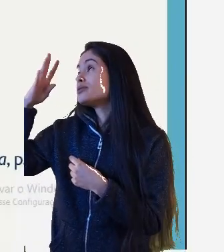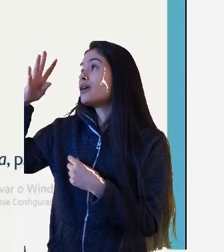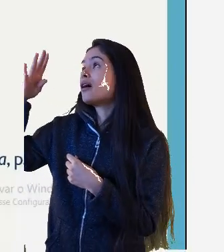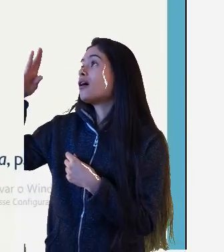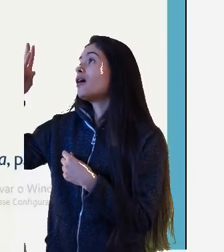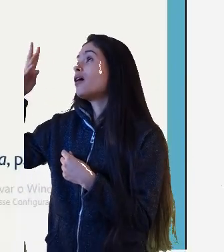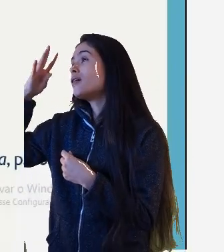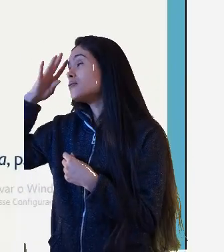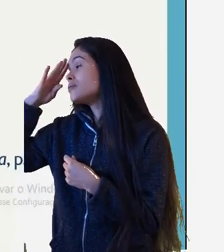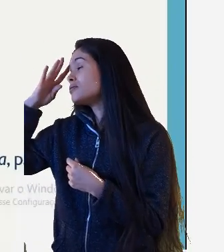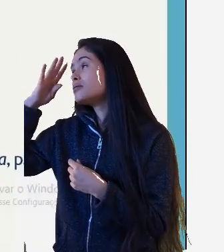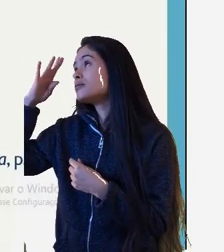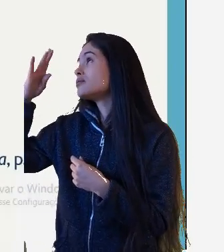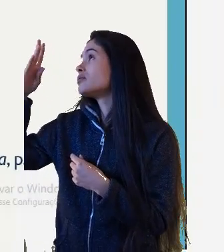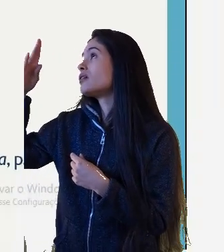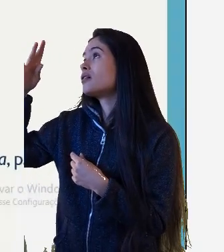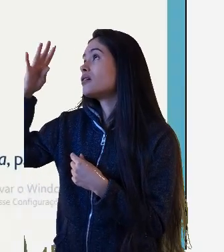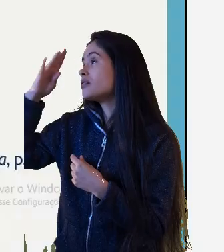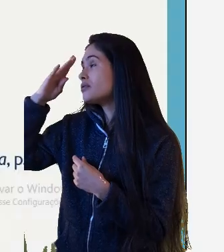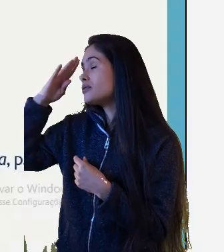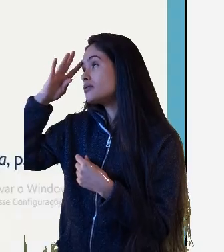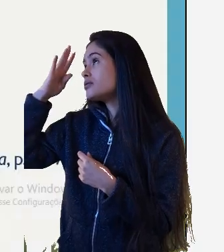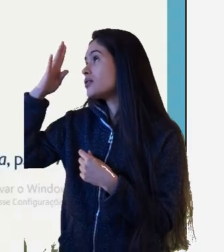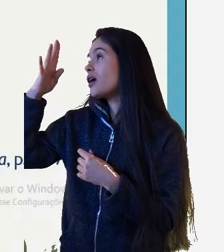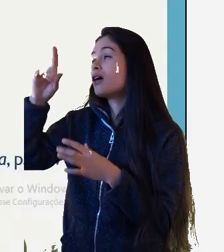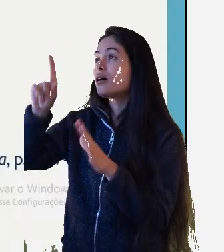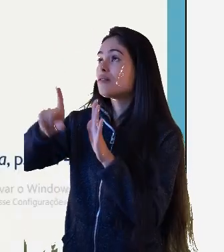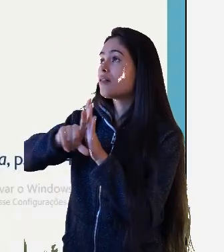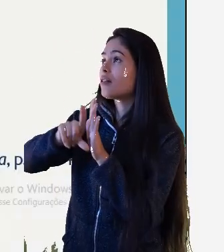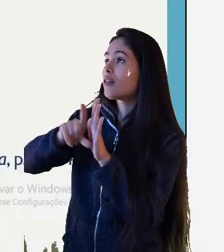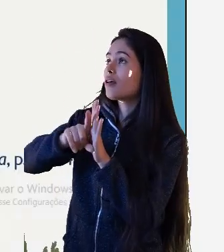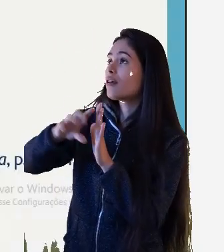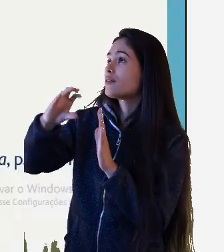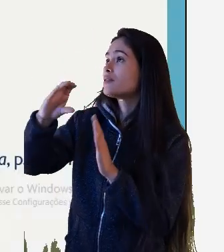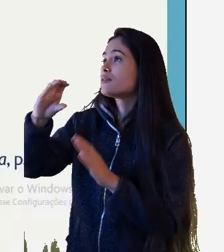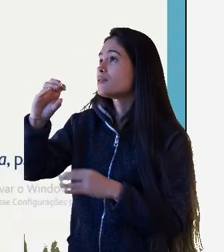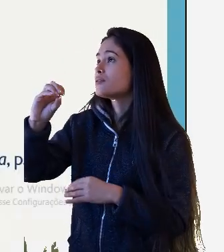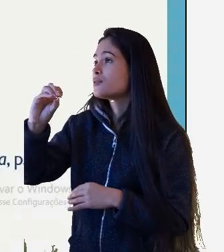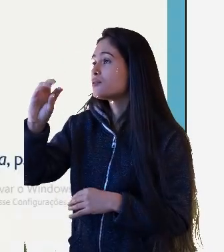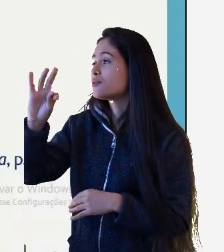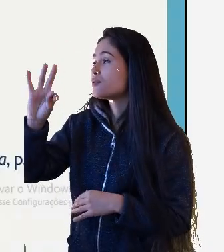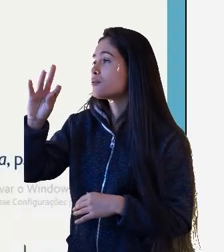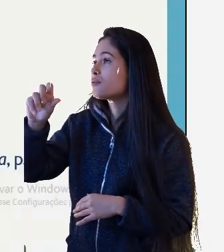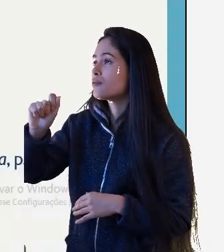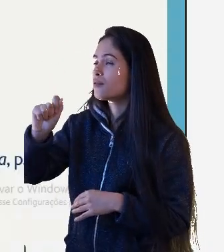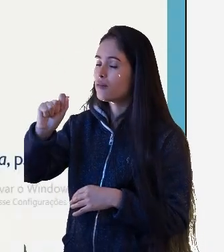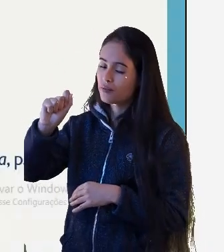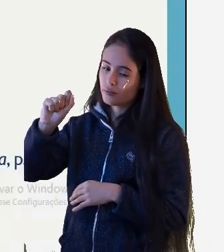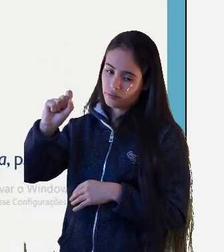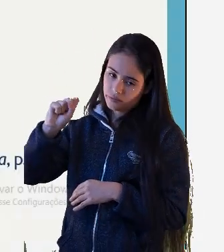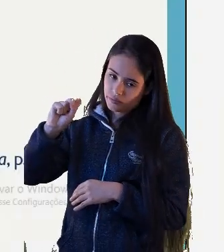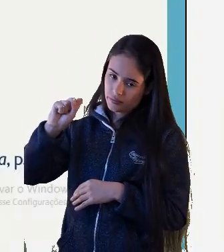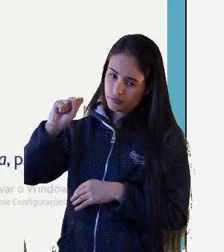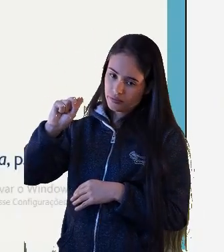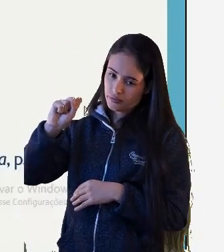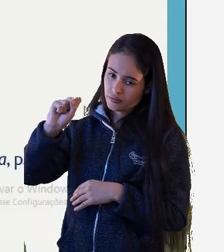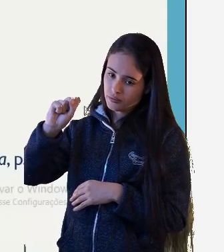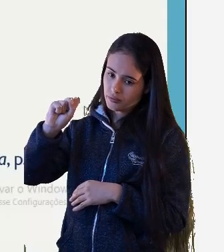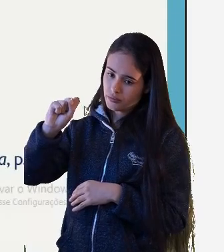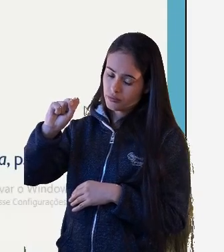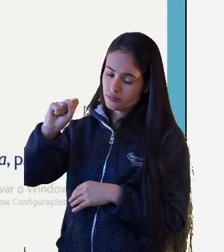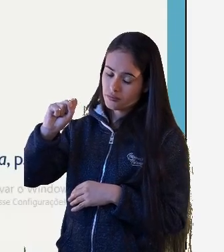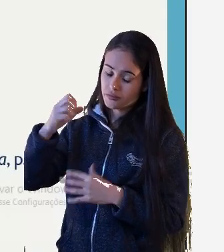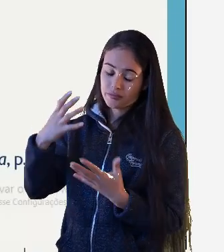para o exercício da equidade, né? Ela equilibra, gente, olha, não reforça a derrota de ninguém, ela equilibra